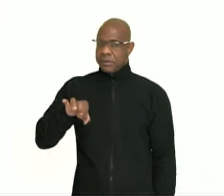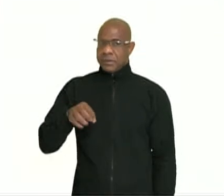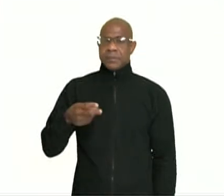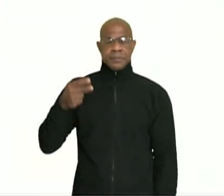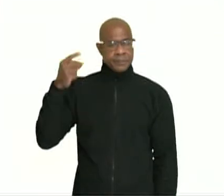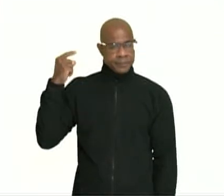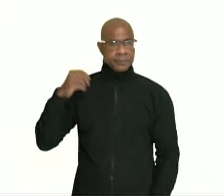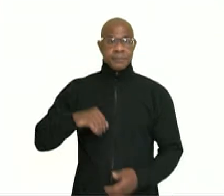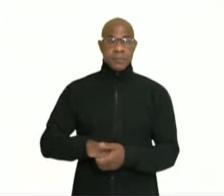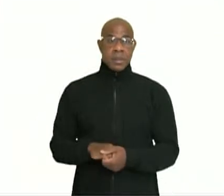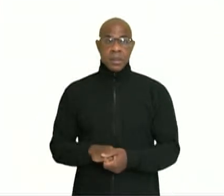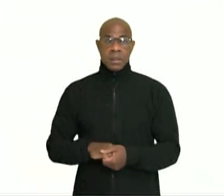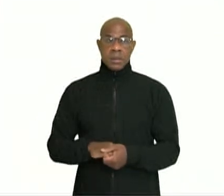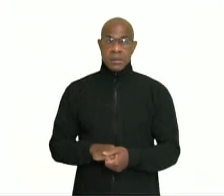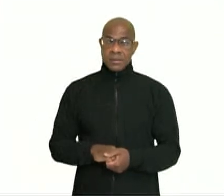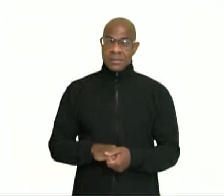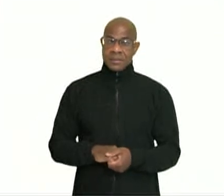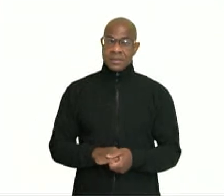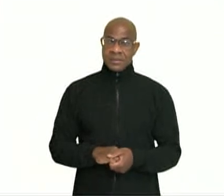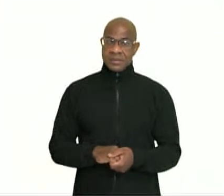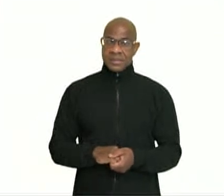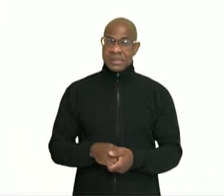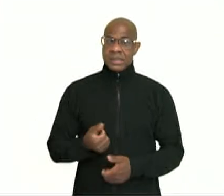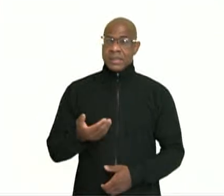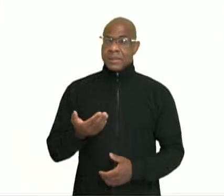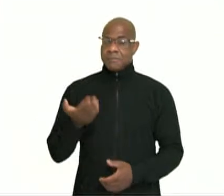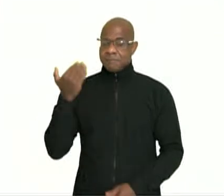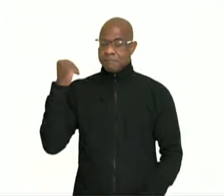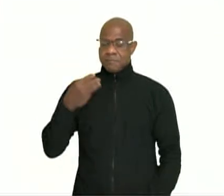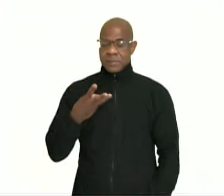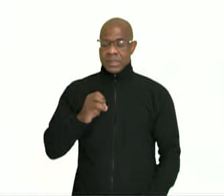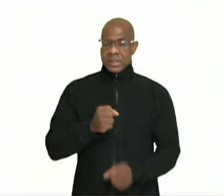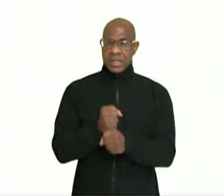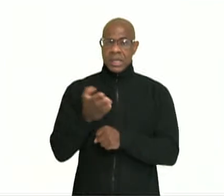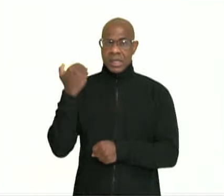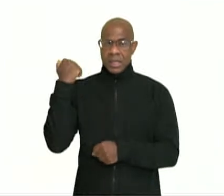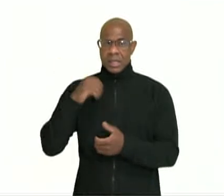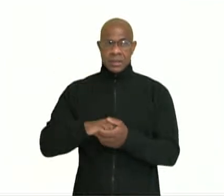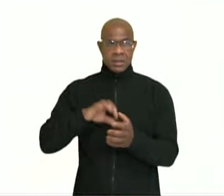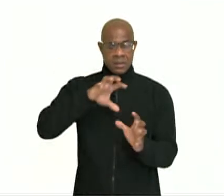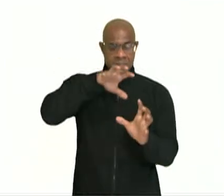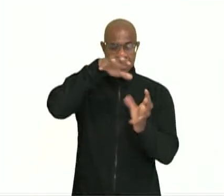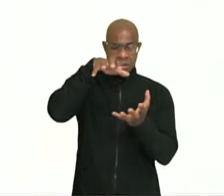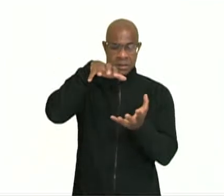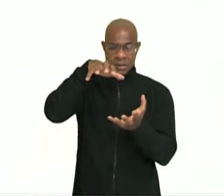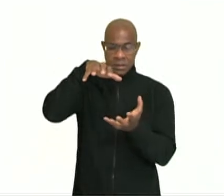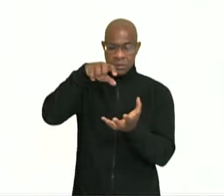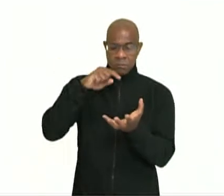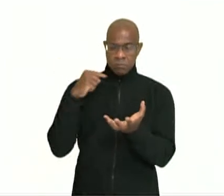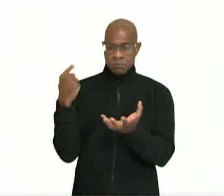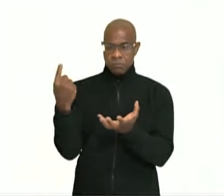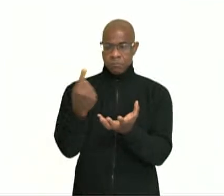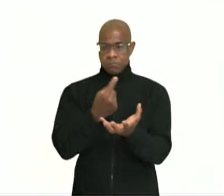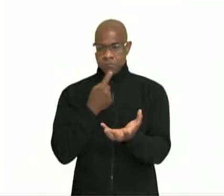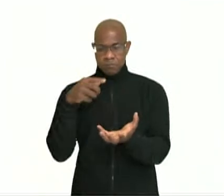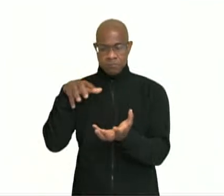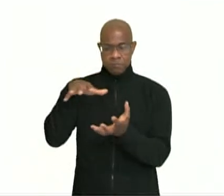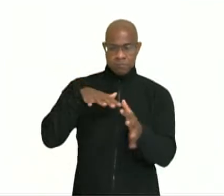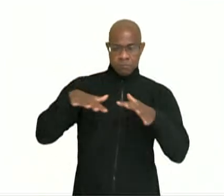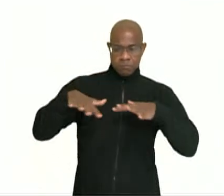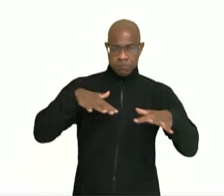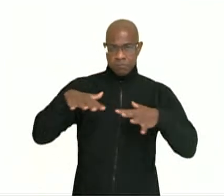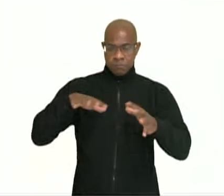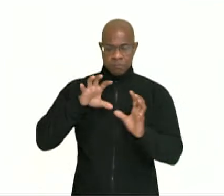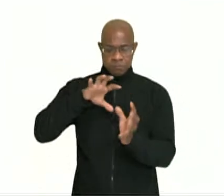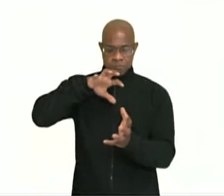o eixo do planeta, a linha imaginária em torno da qual a Terra gira em seu movimento sobre si